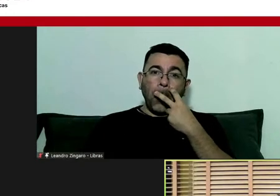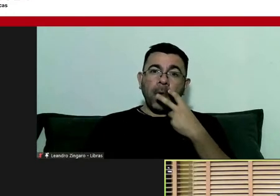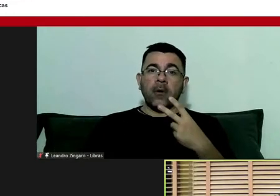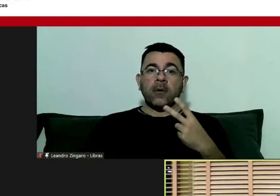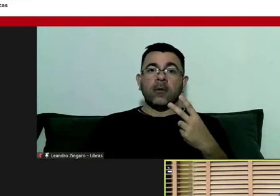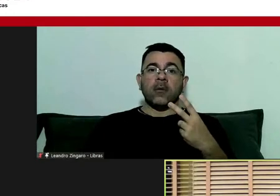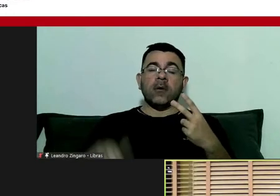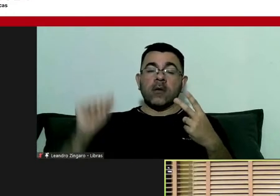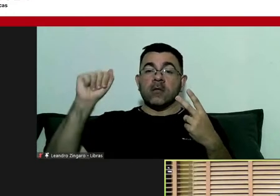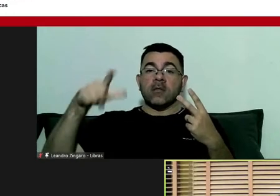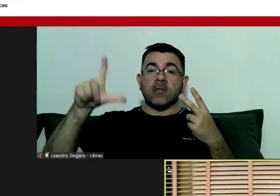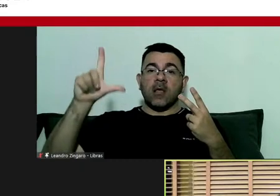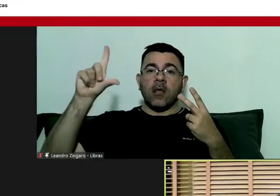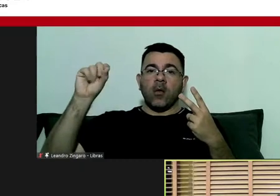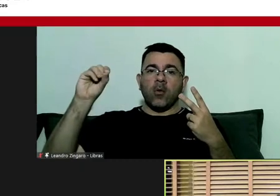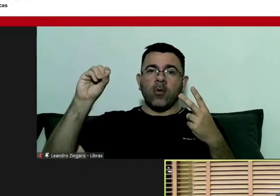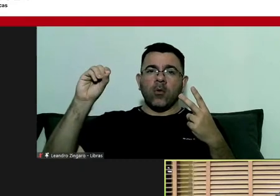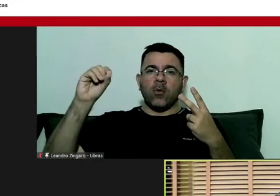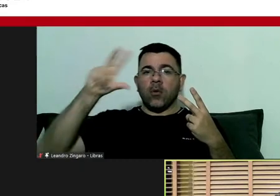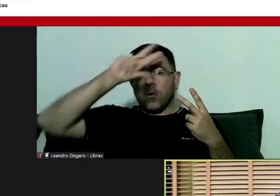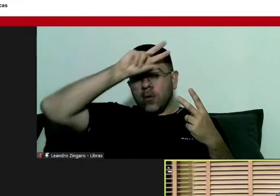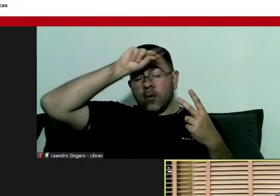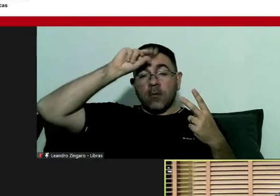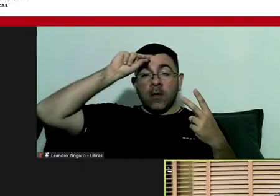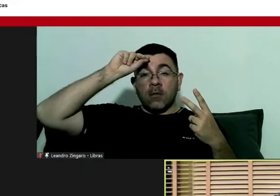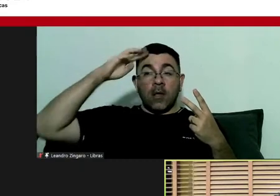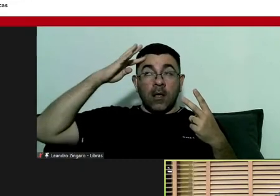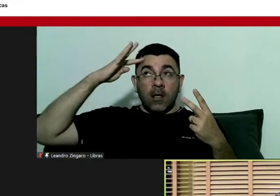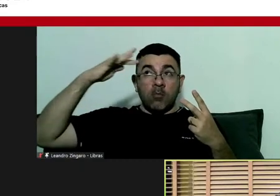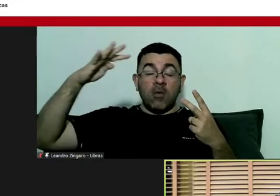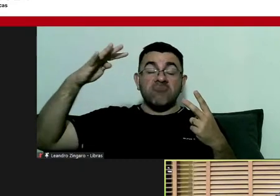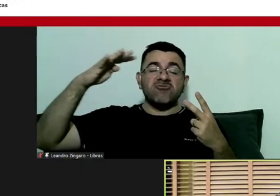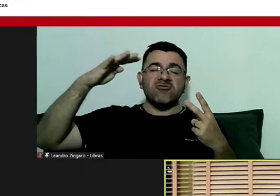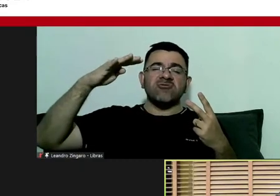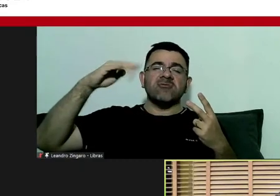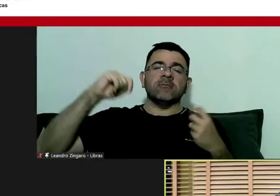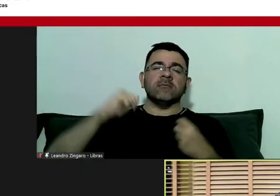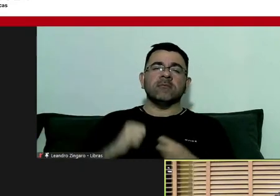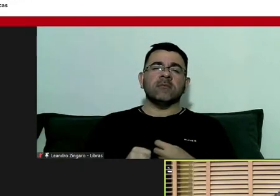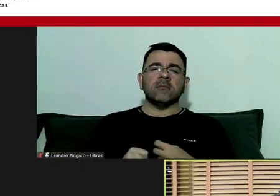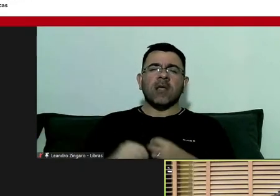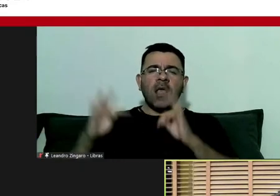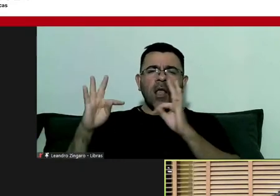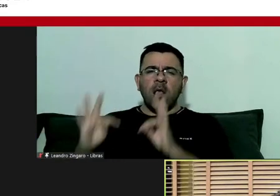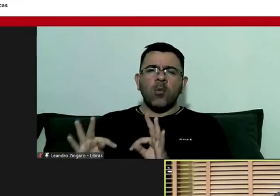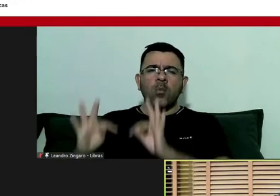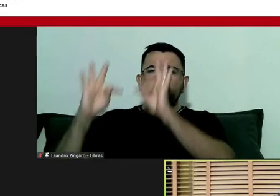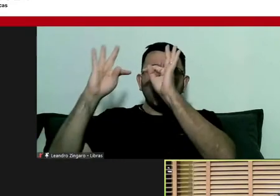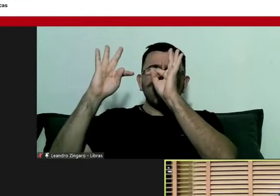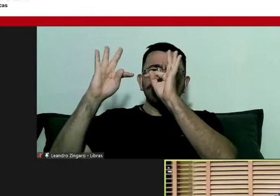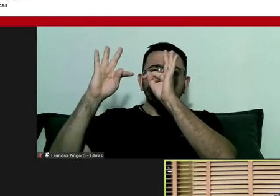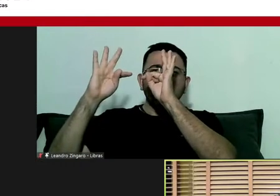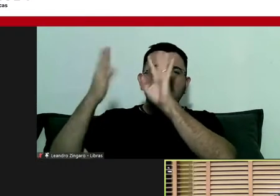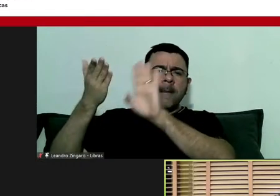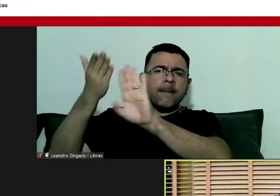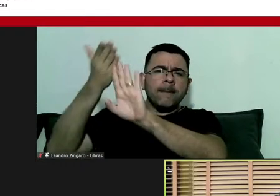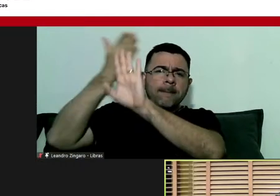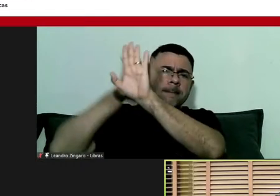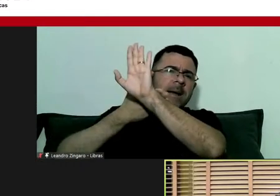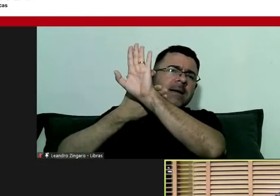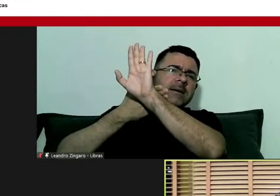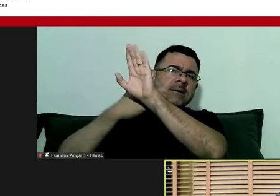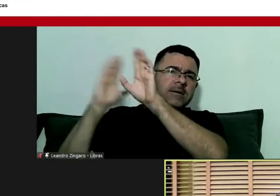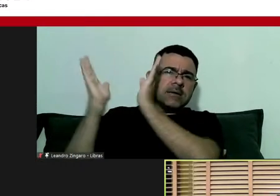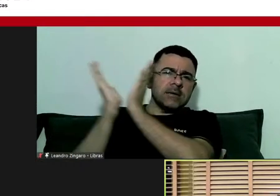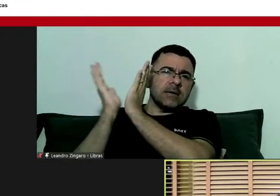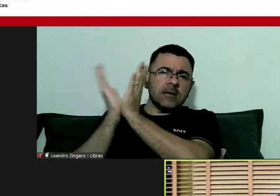Saulo Freitas Prefeito Imagino que hoje por trás de tanta tecnologia existe um time gigantesco de